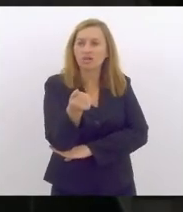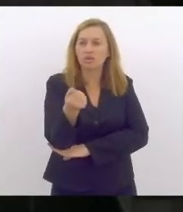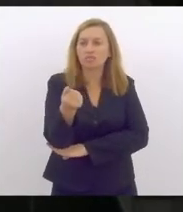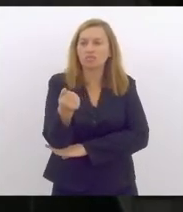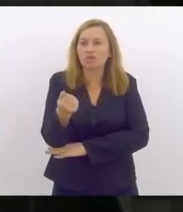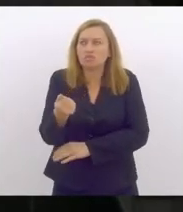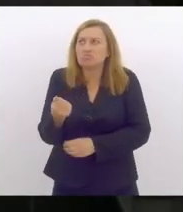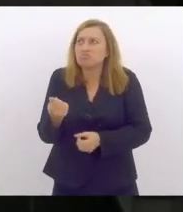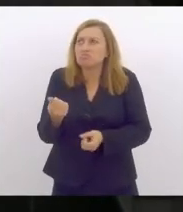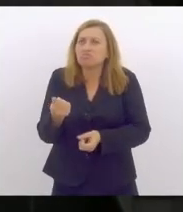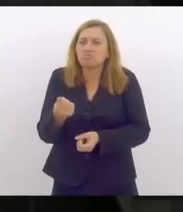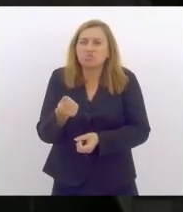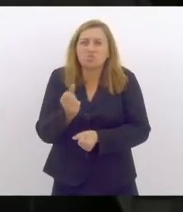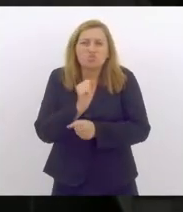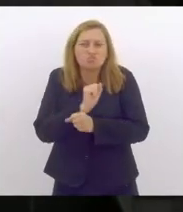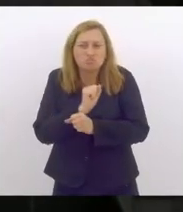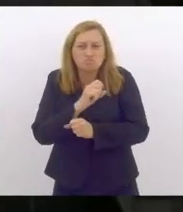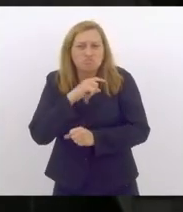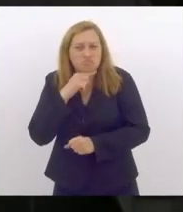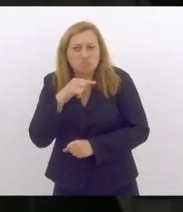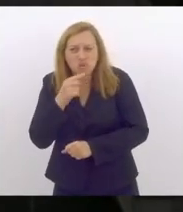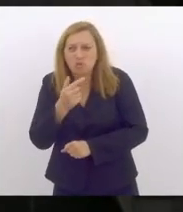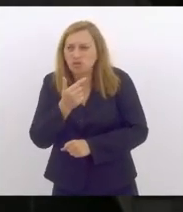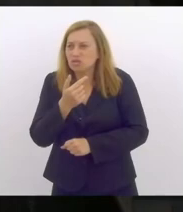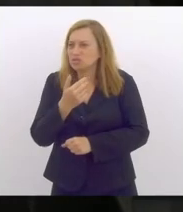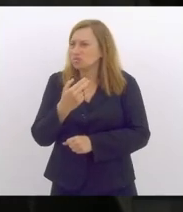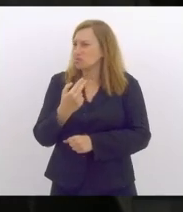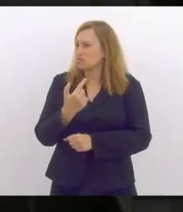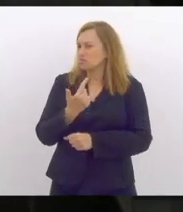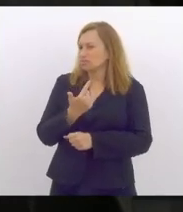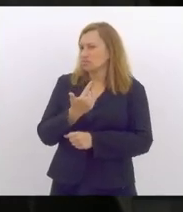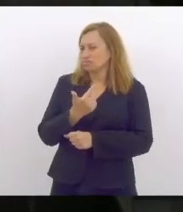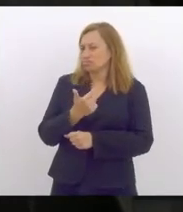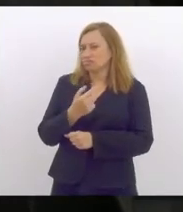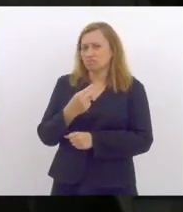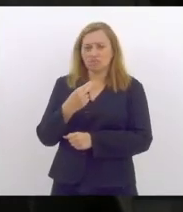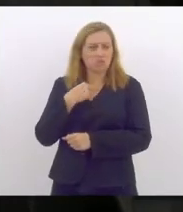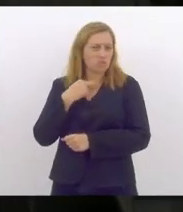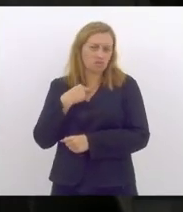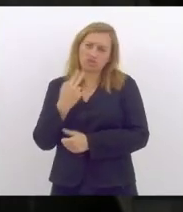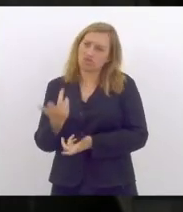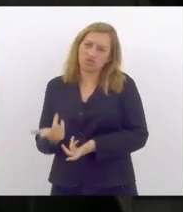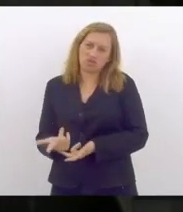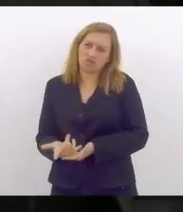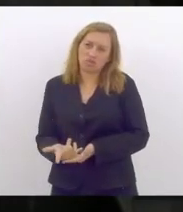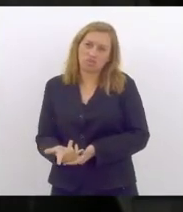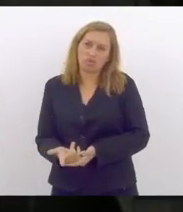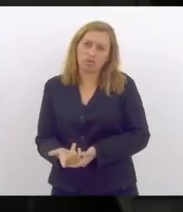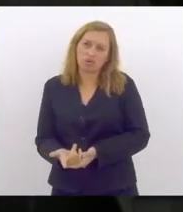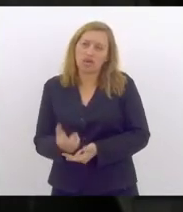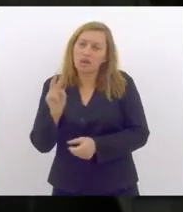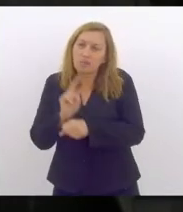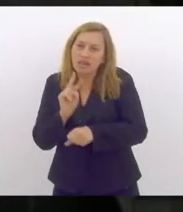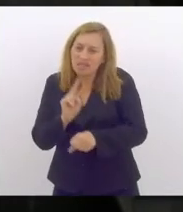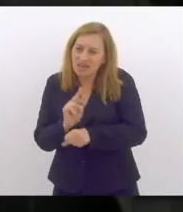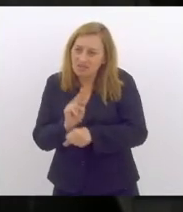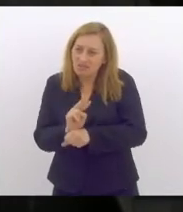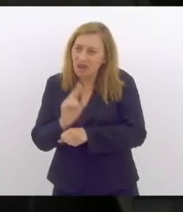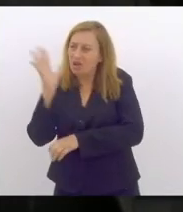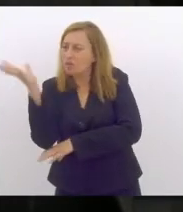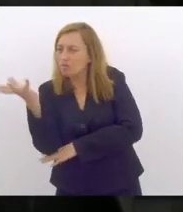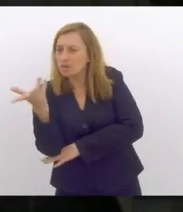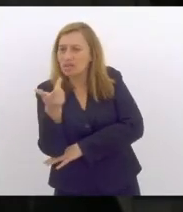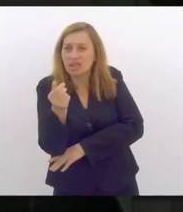ninguém podia ter dúvida que preservar o meio ambiente é preservar a própria vida.